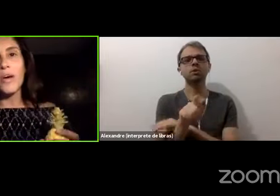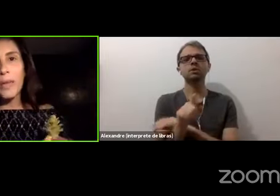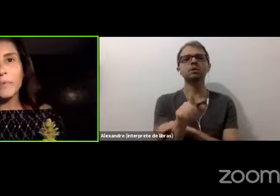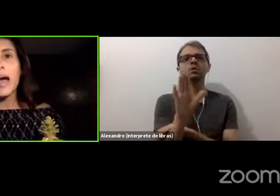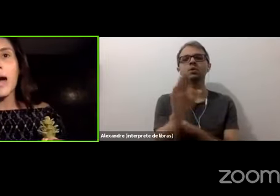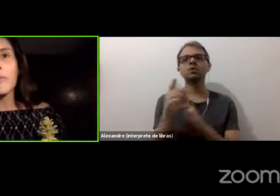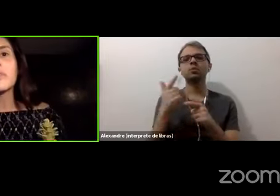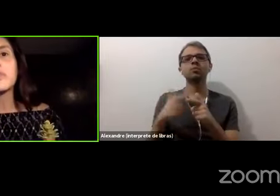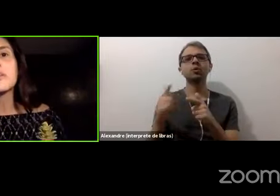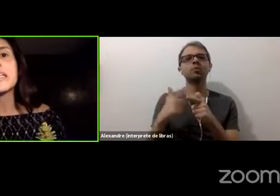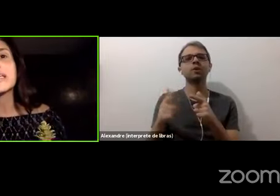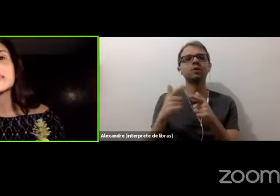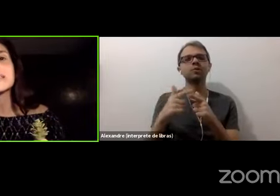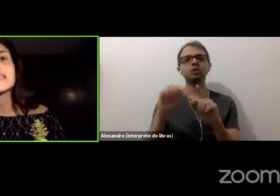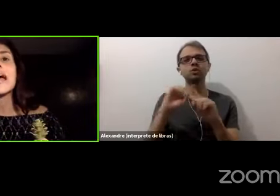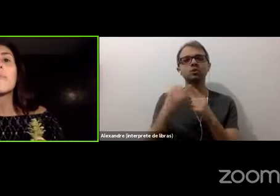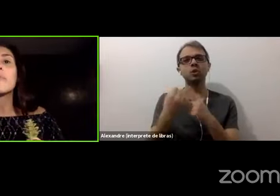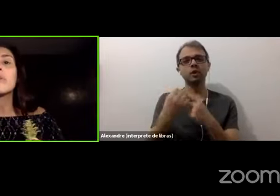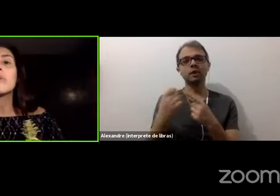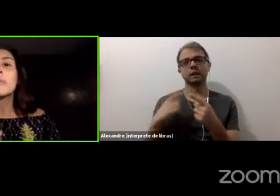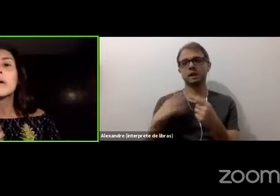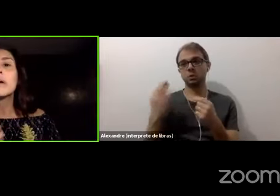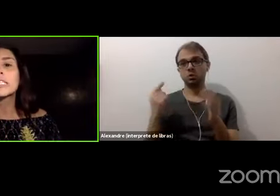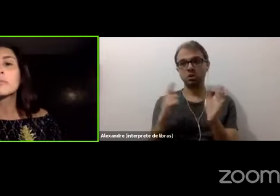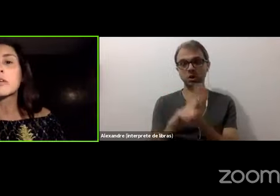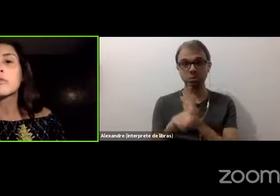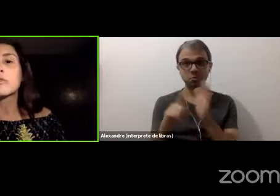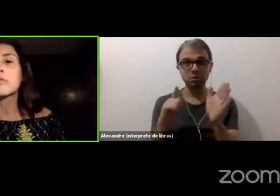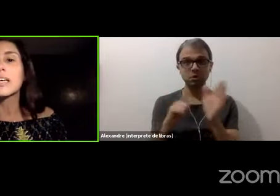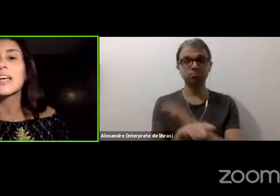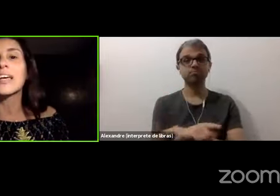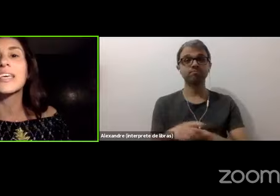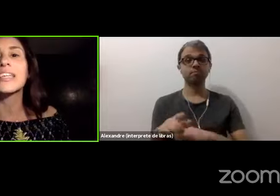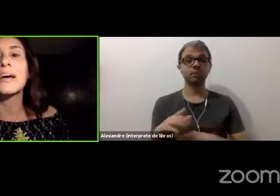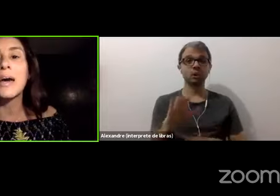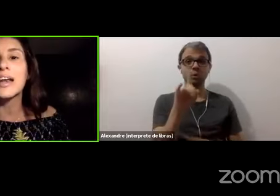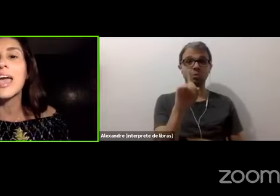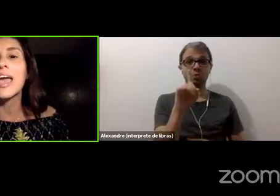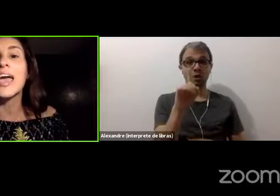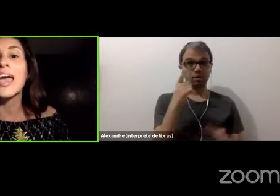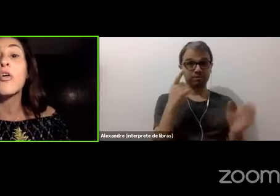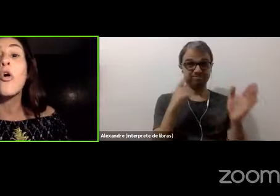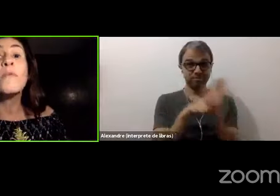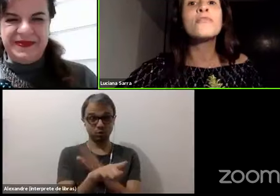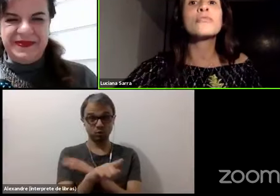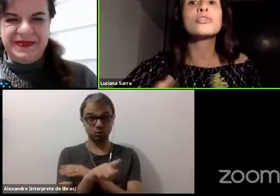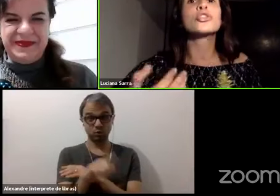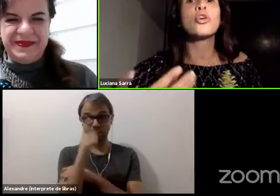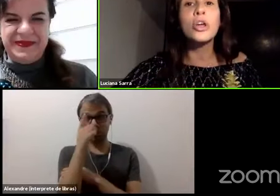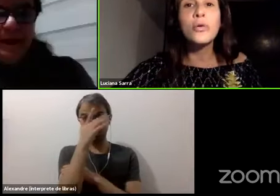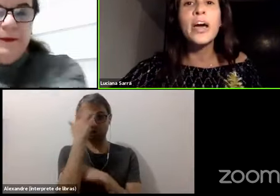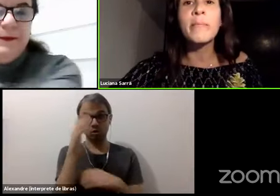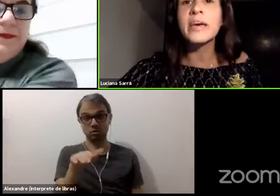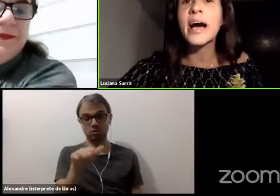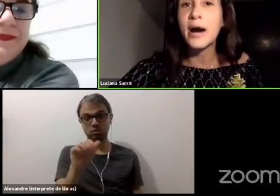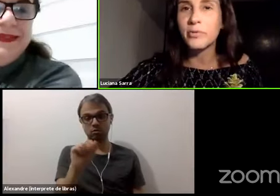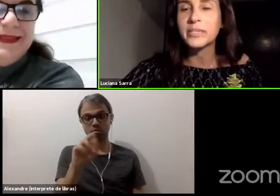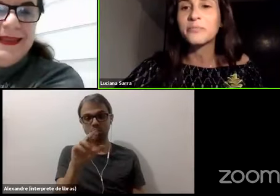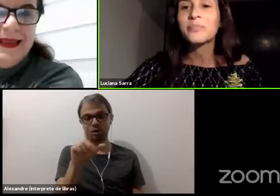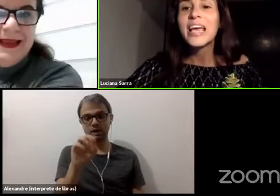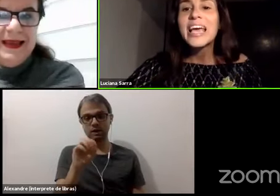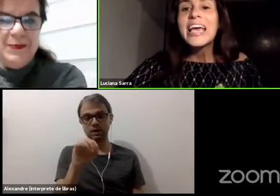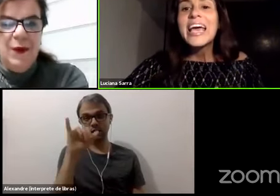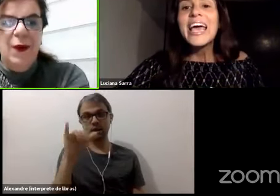seu happy hour, viu, Cris? E uma das perguntas aqui da Marley é: como funciona o happy